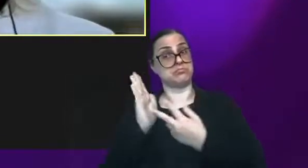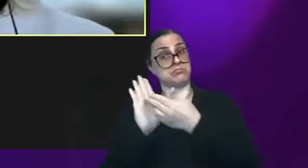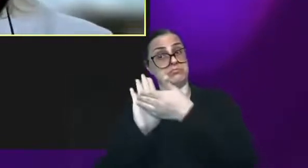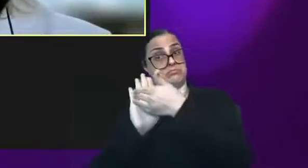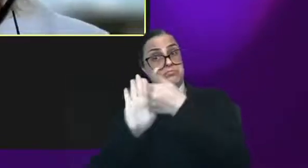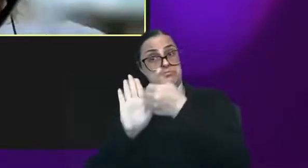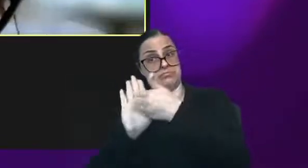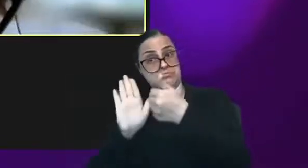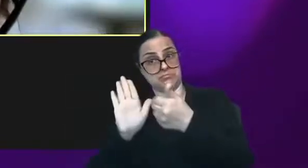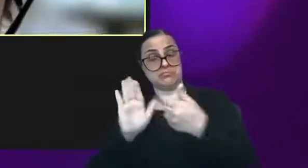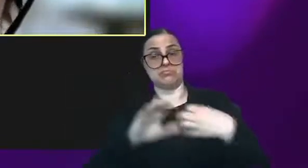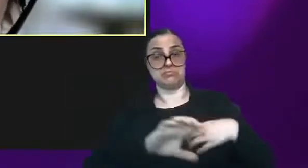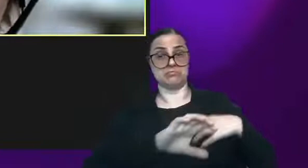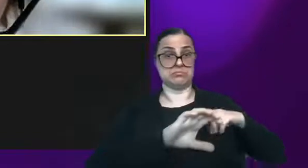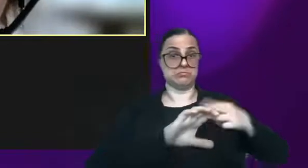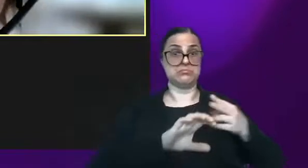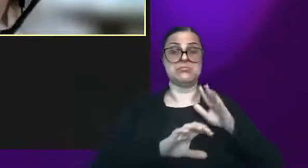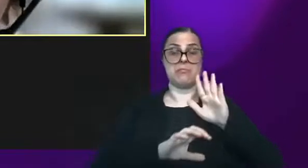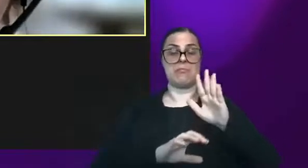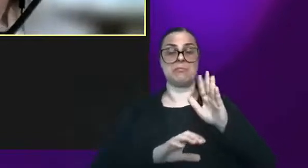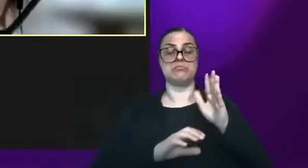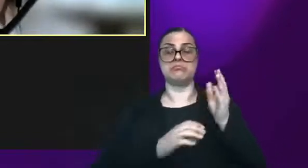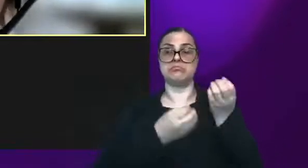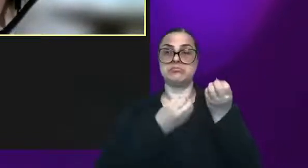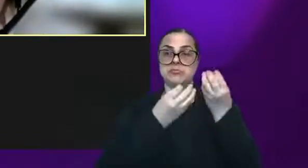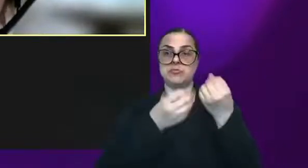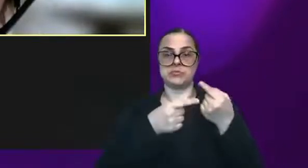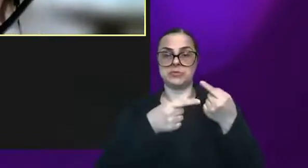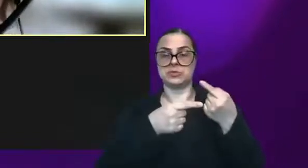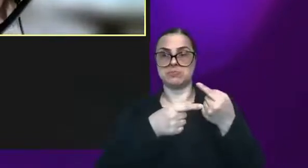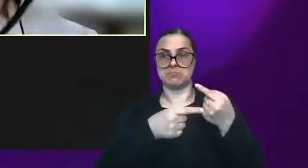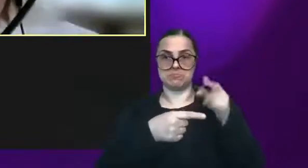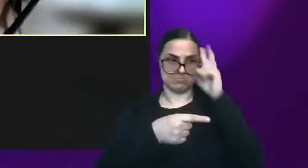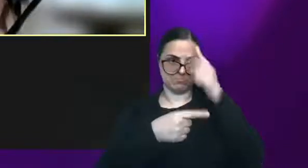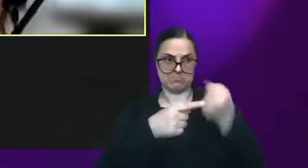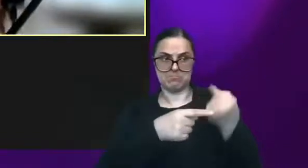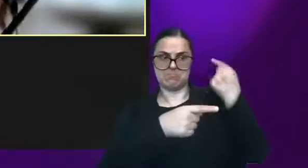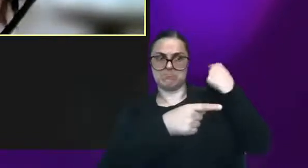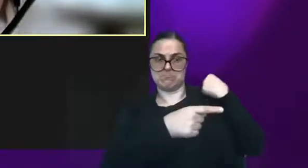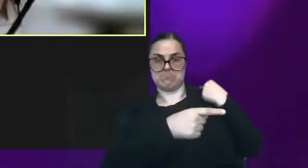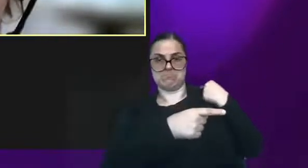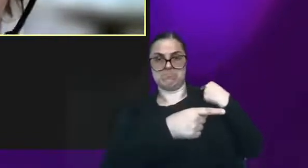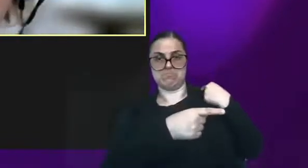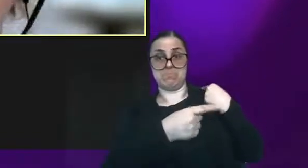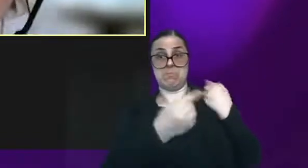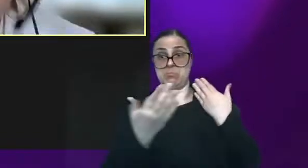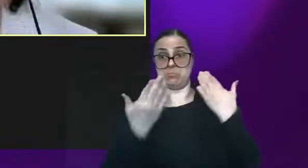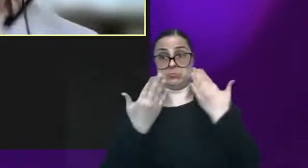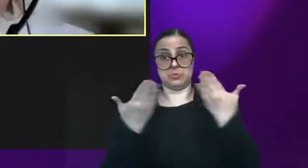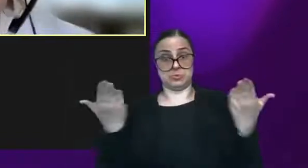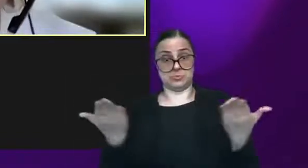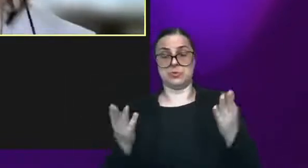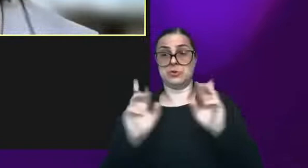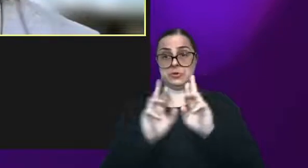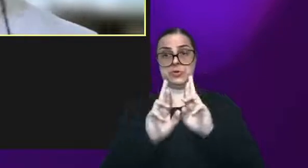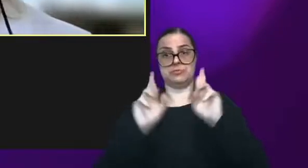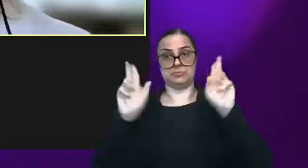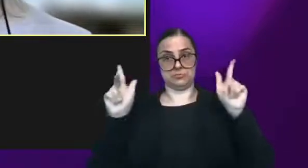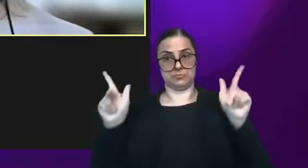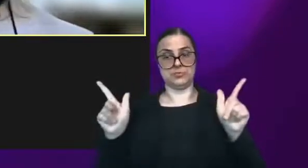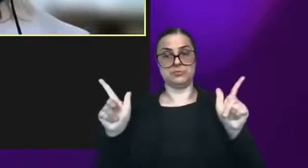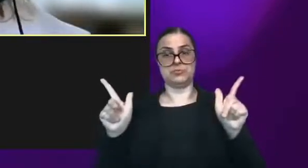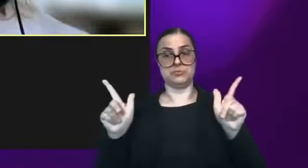también retrospectivos. Es muy difícil, ¿no?, hacer trabajos prospécticos, ¿no?, en este tipo de patología, sobre todo